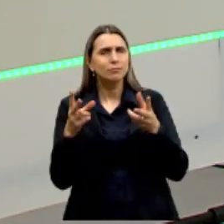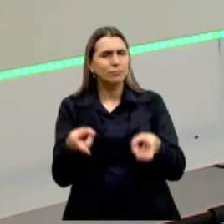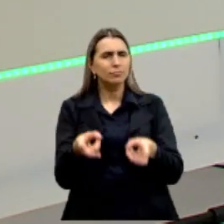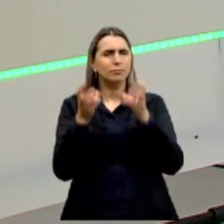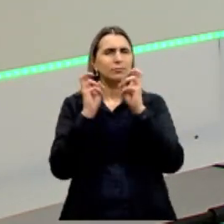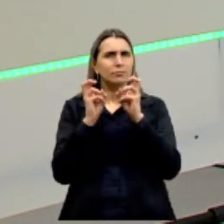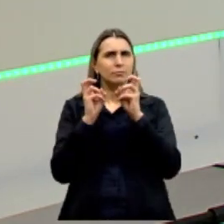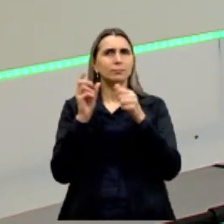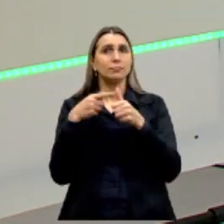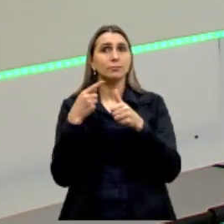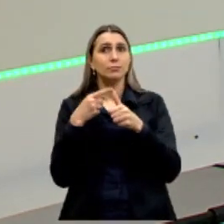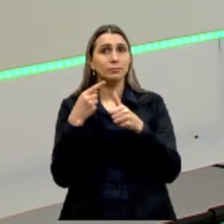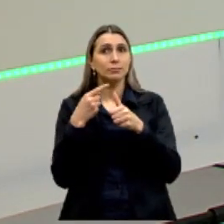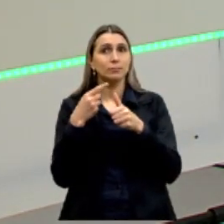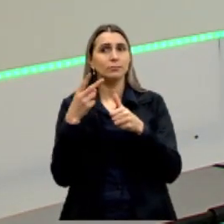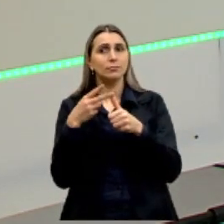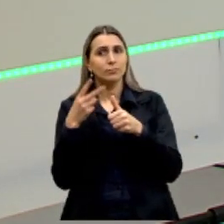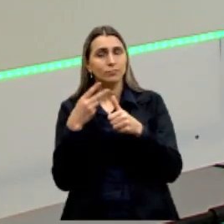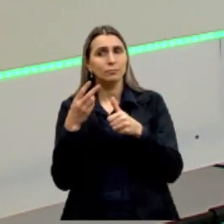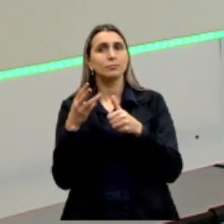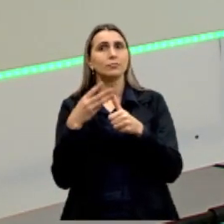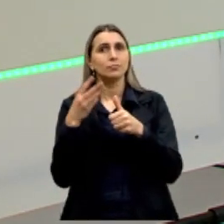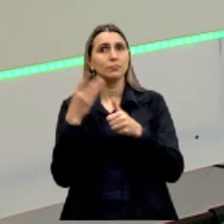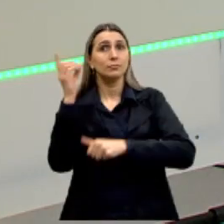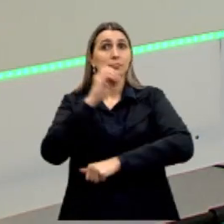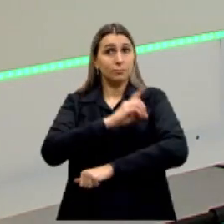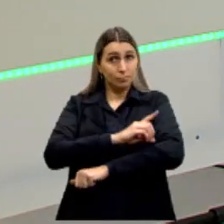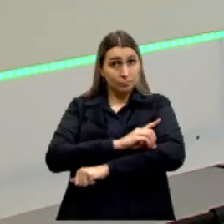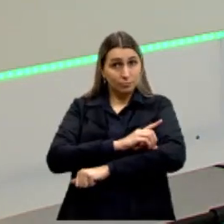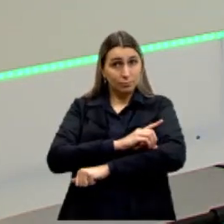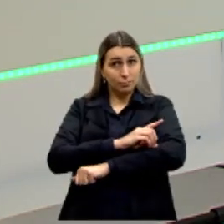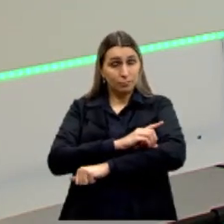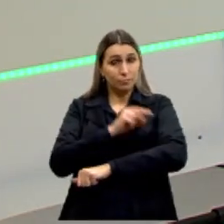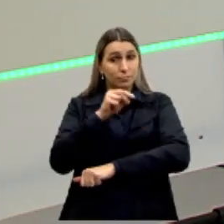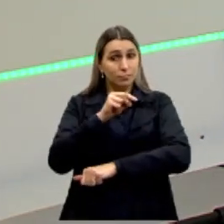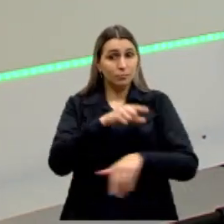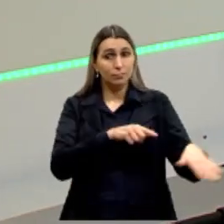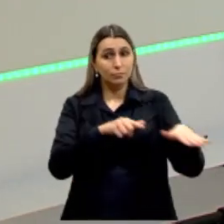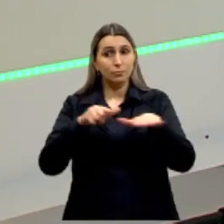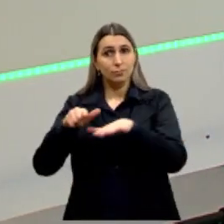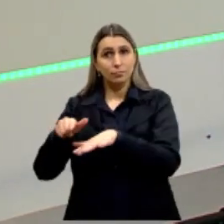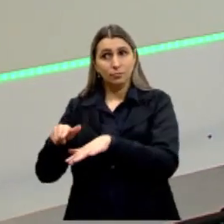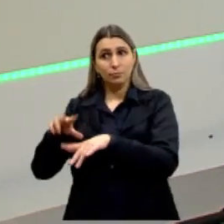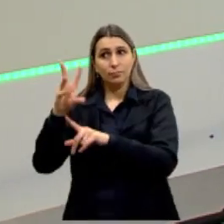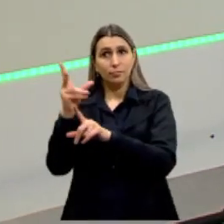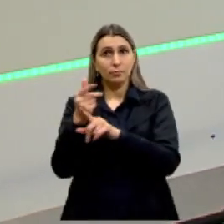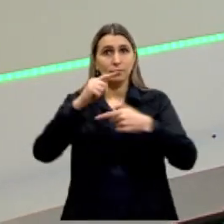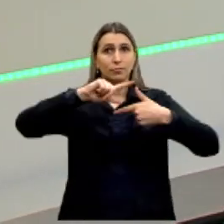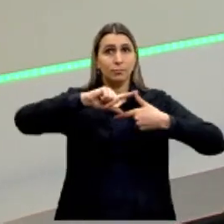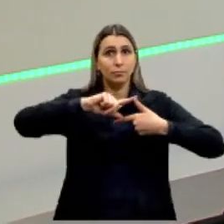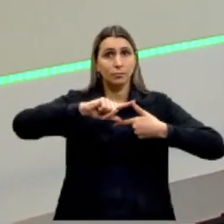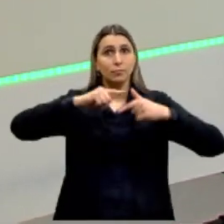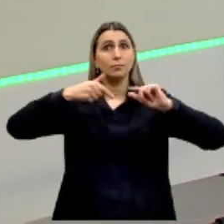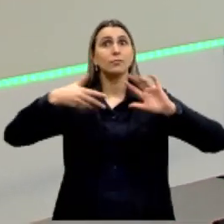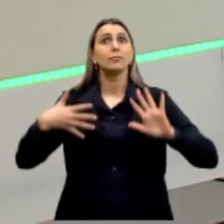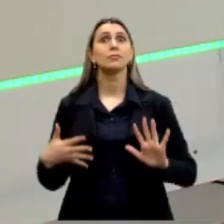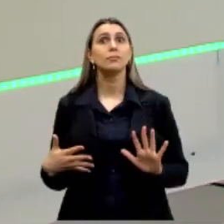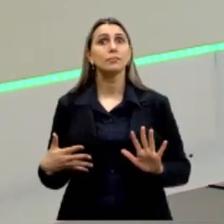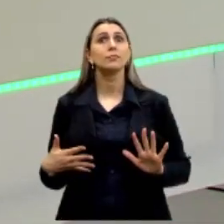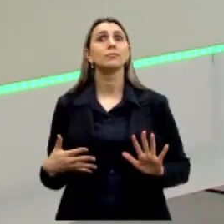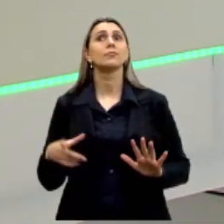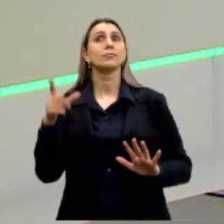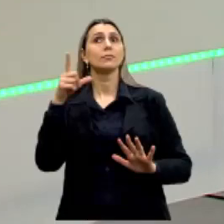percebam que no primeiro segundo e terceiro dia nessa semana da arte moderna já foi